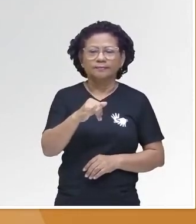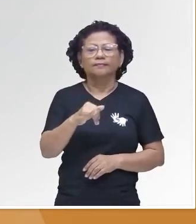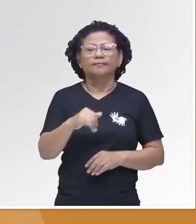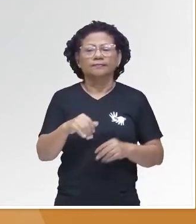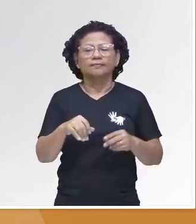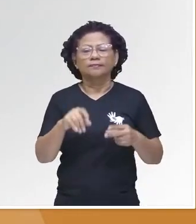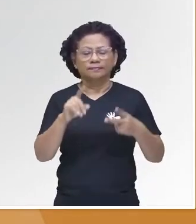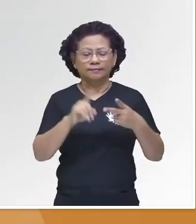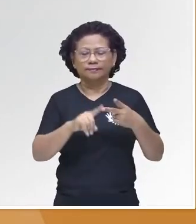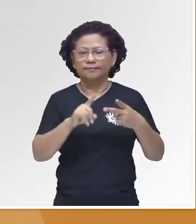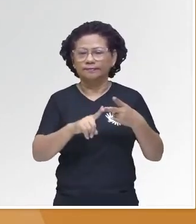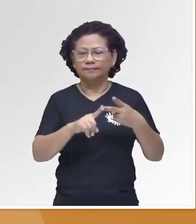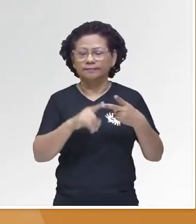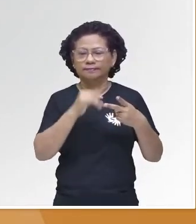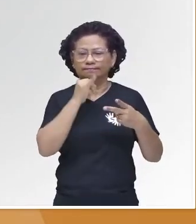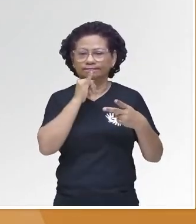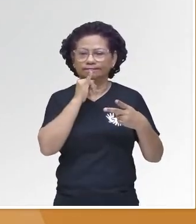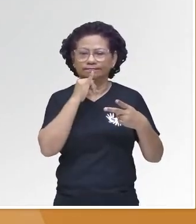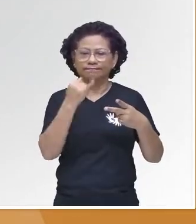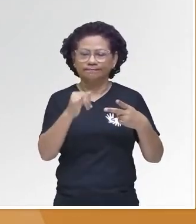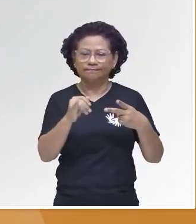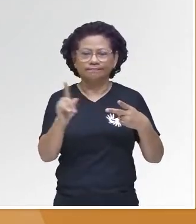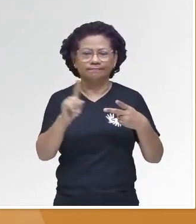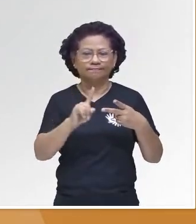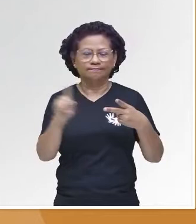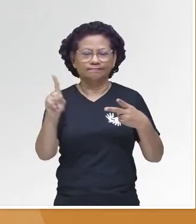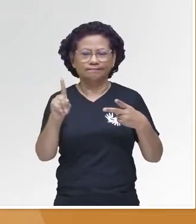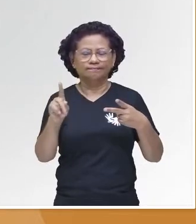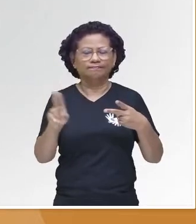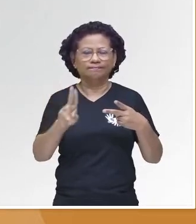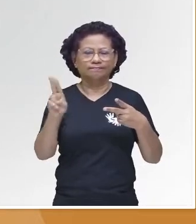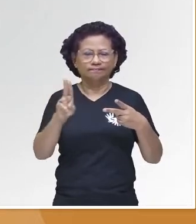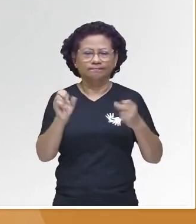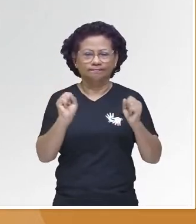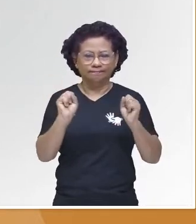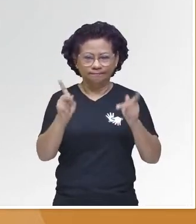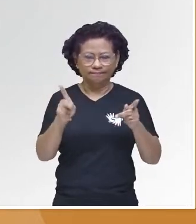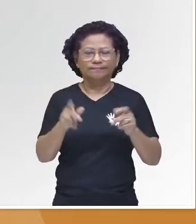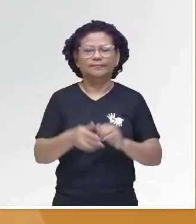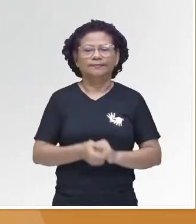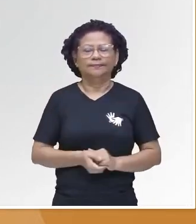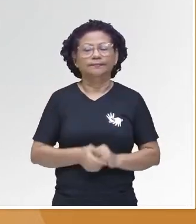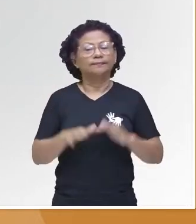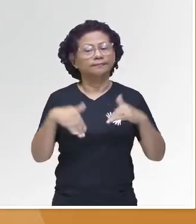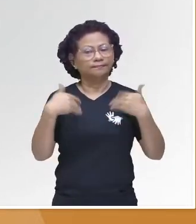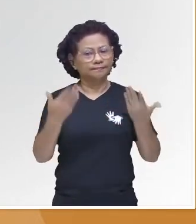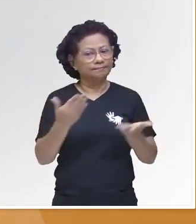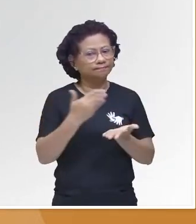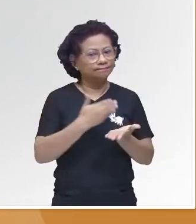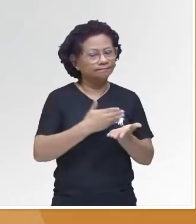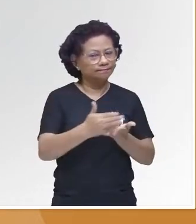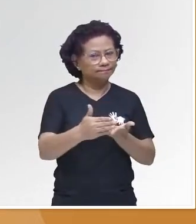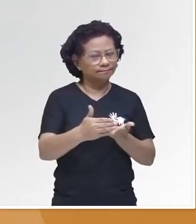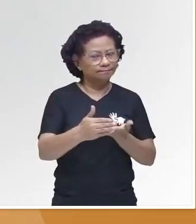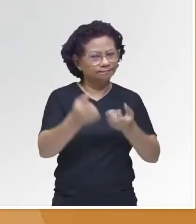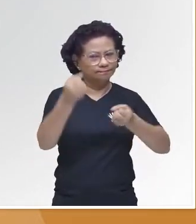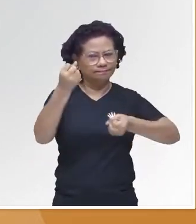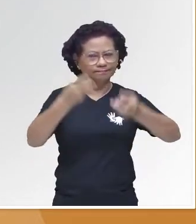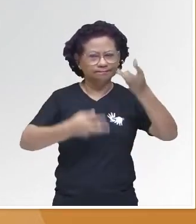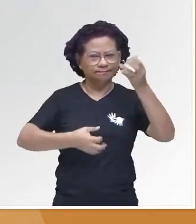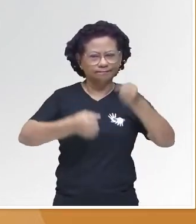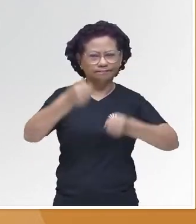quanto das fontes não renováveis de energia, ok? Então vamos começar falando da